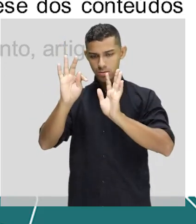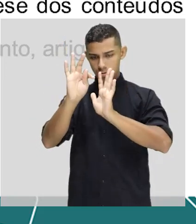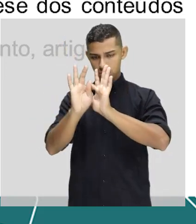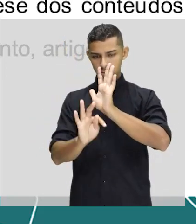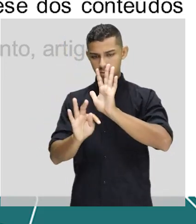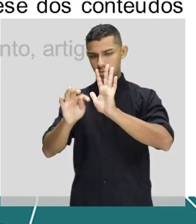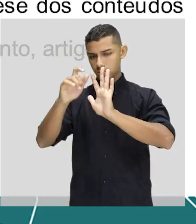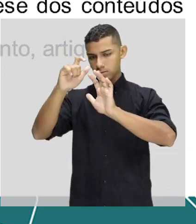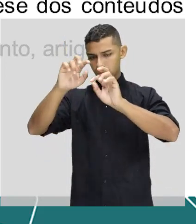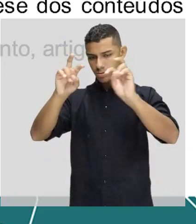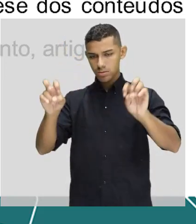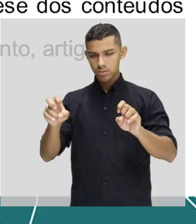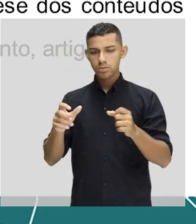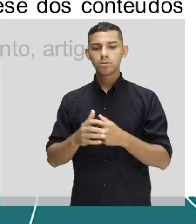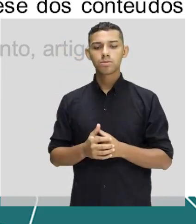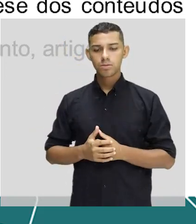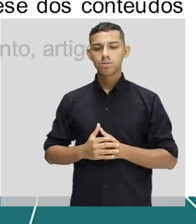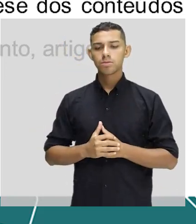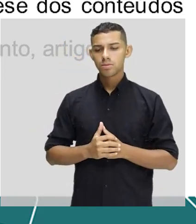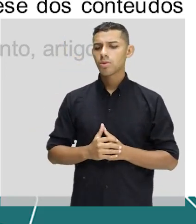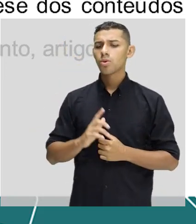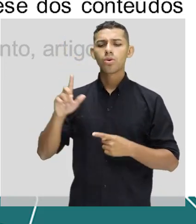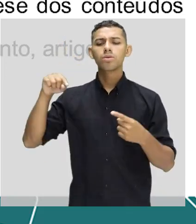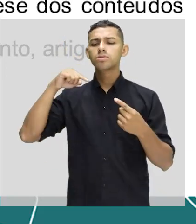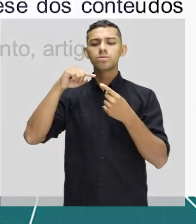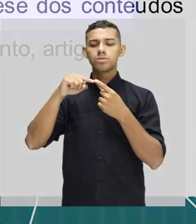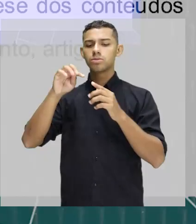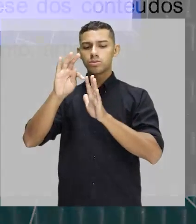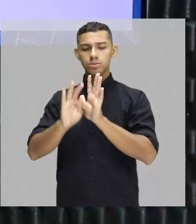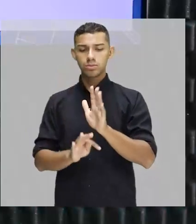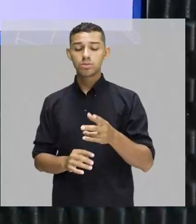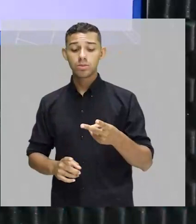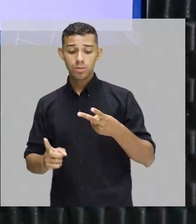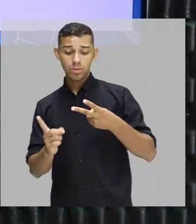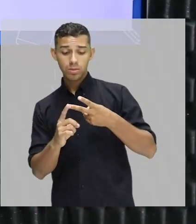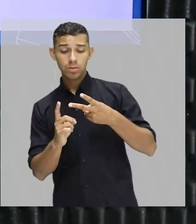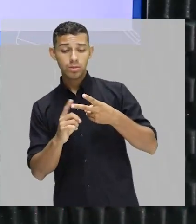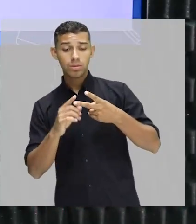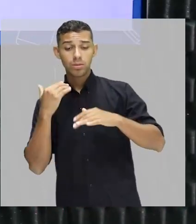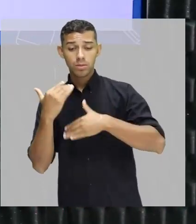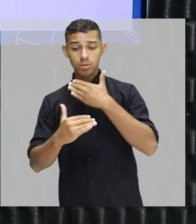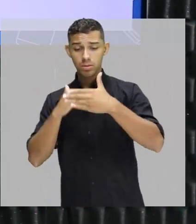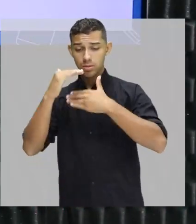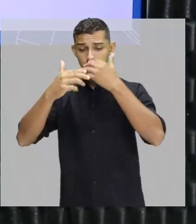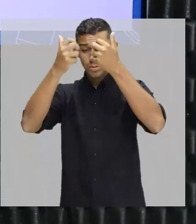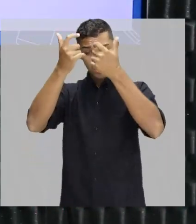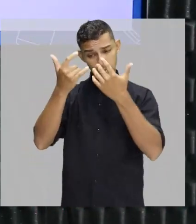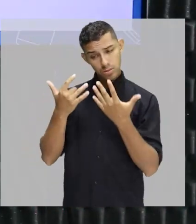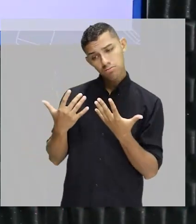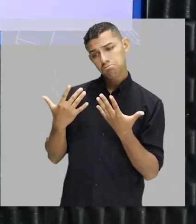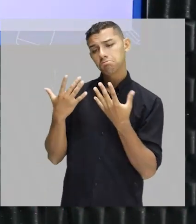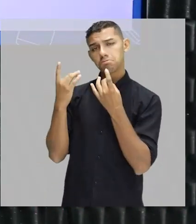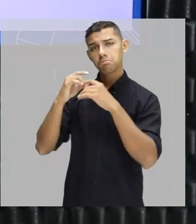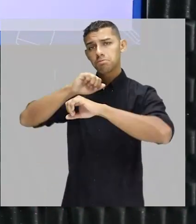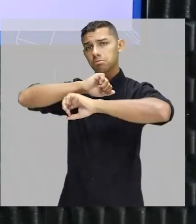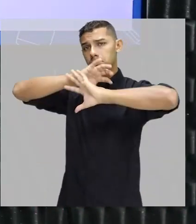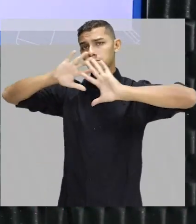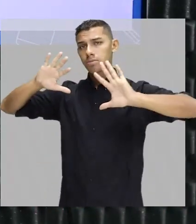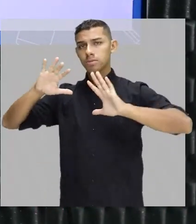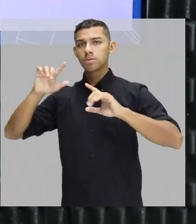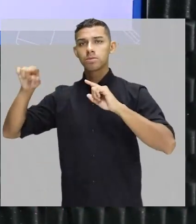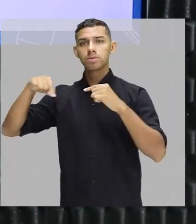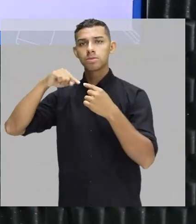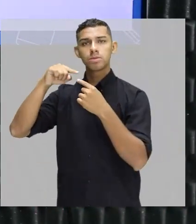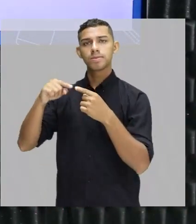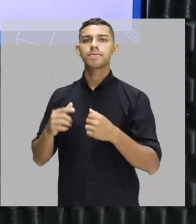introdução também se define o objetivo do texto. No desenvolvimento é feita uma explicação detalhada, clara e mais objetiva do